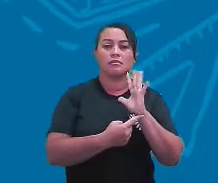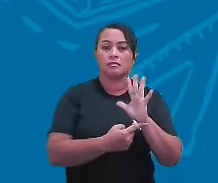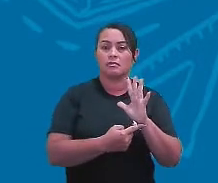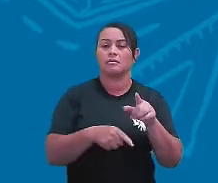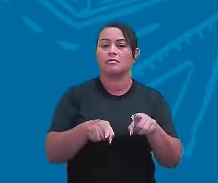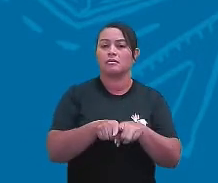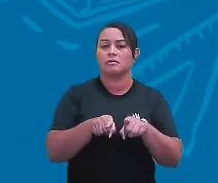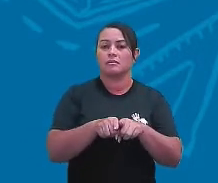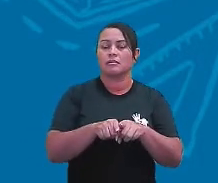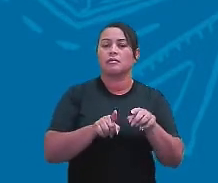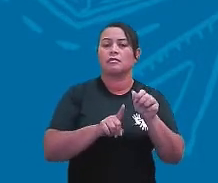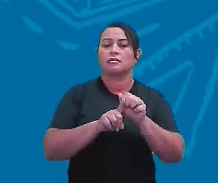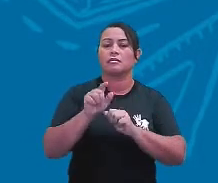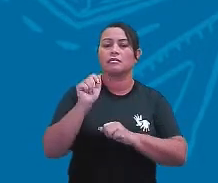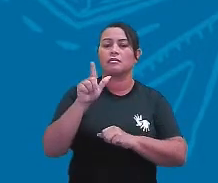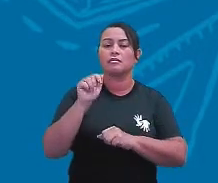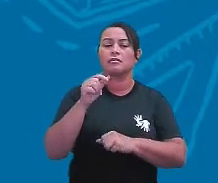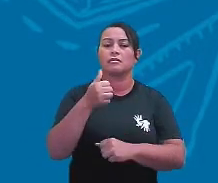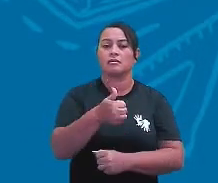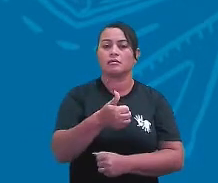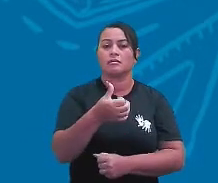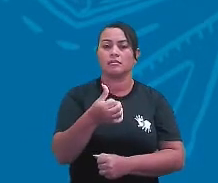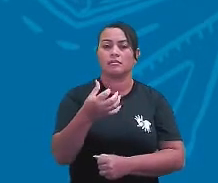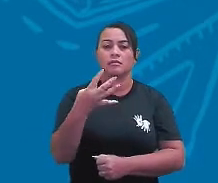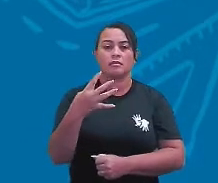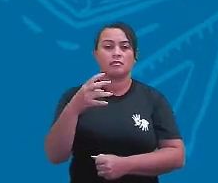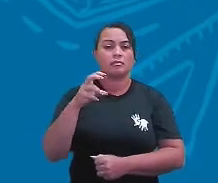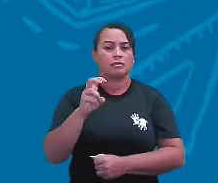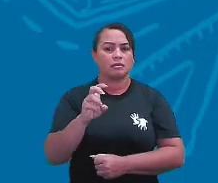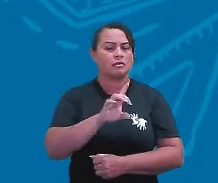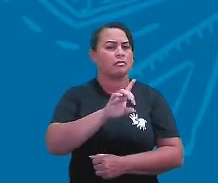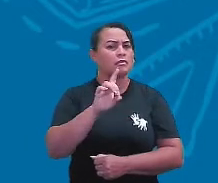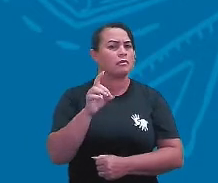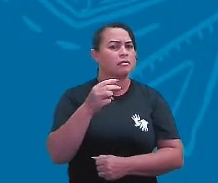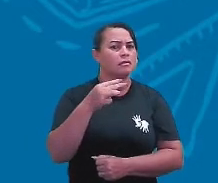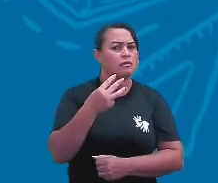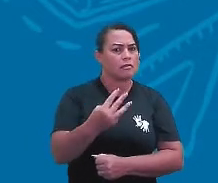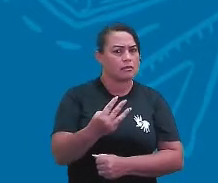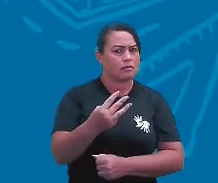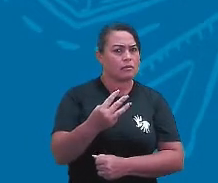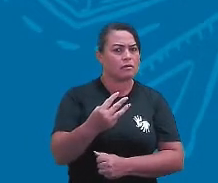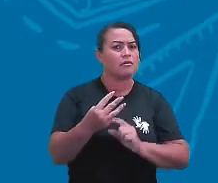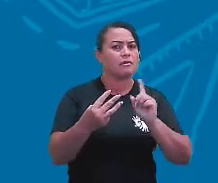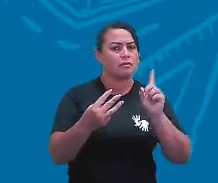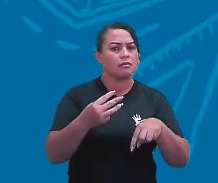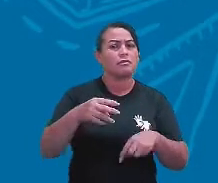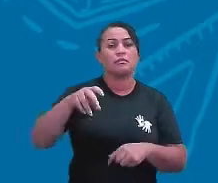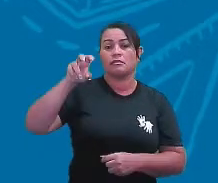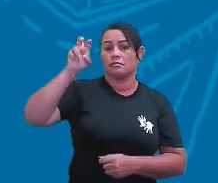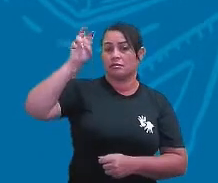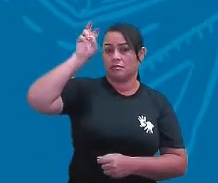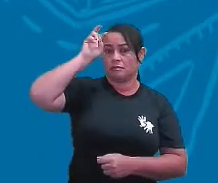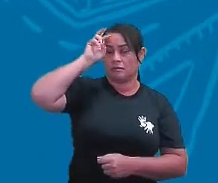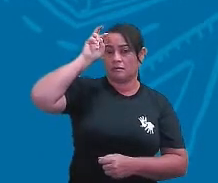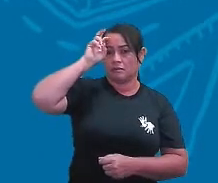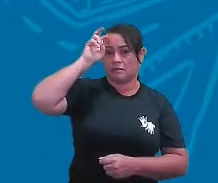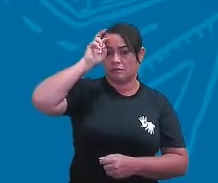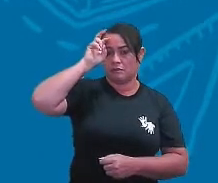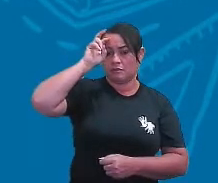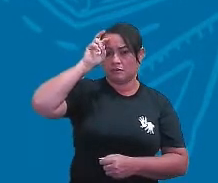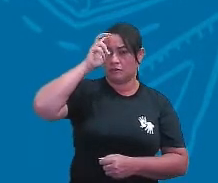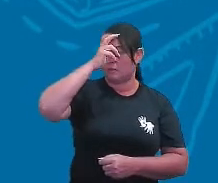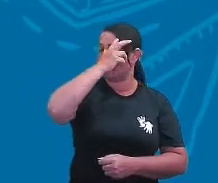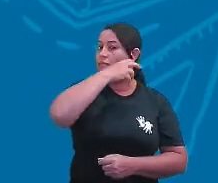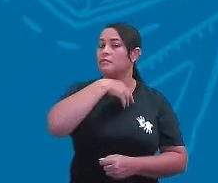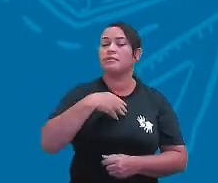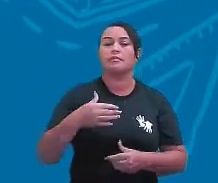de 1645, o dia 3 caiu numa quinta-feira. Esse ano, né, que a